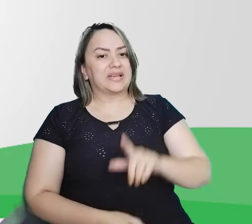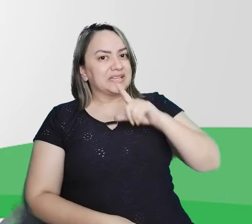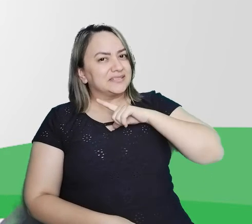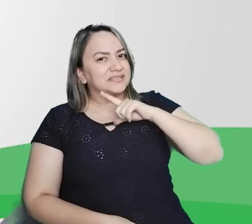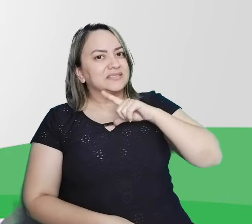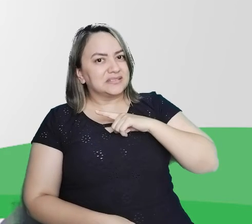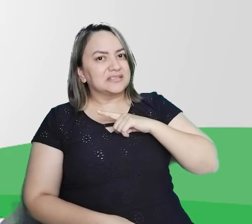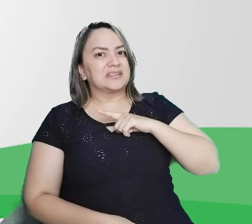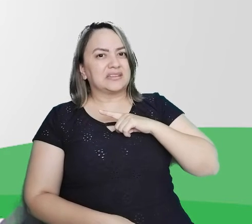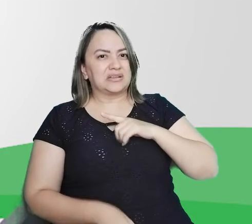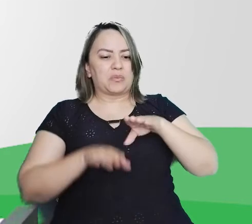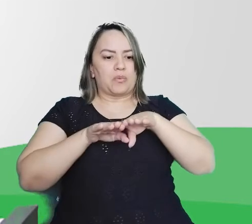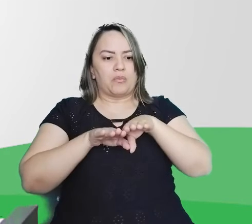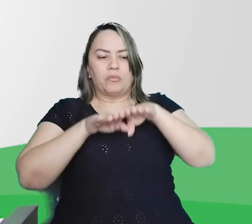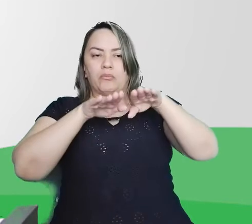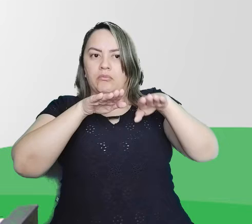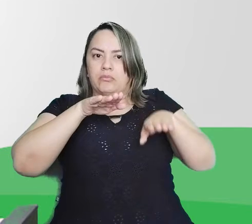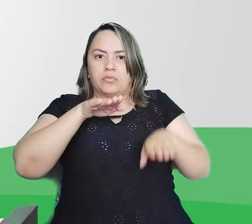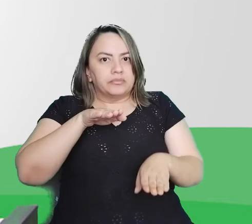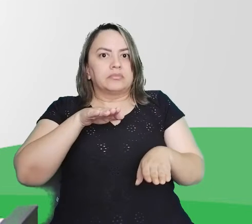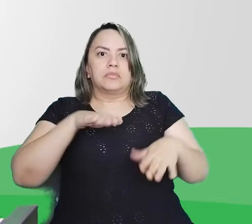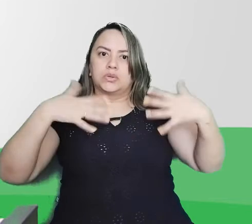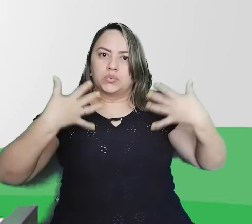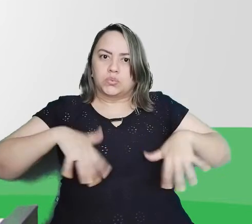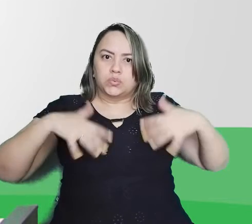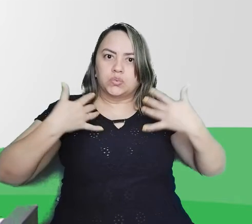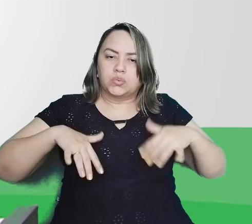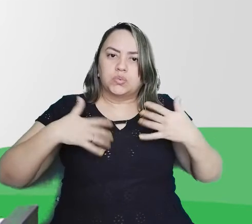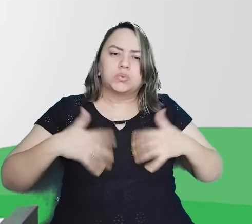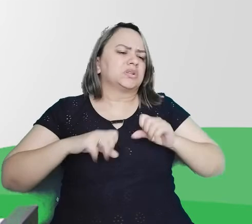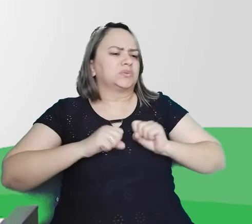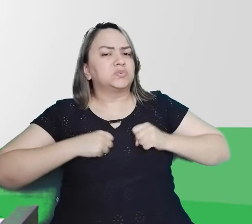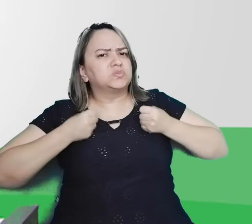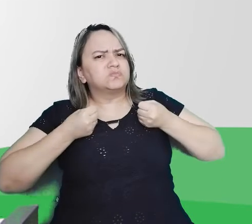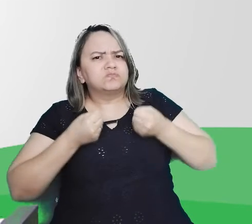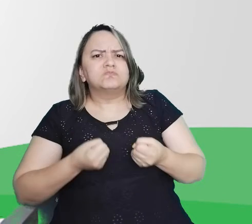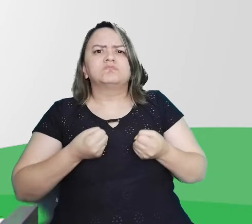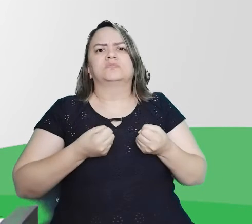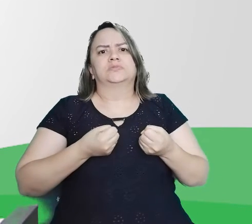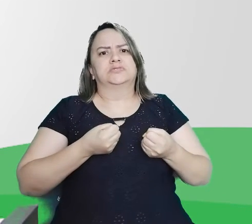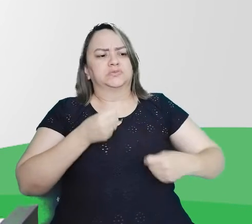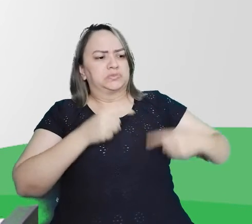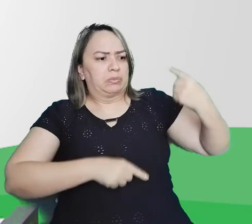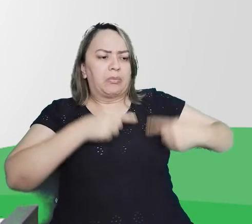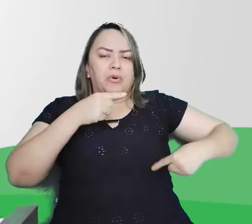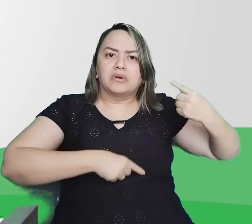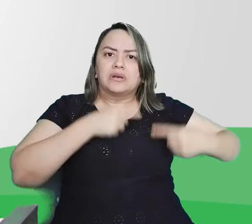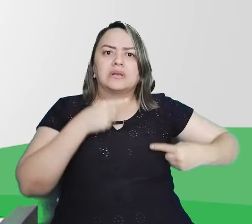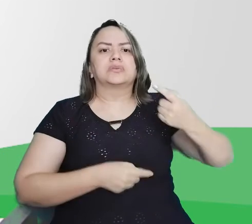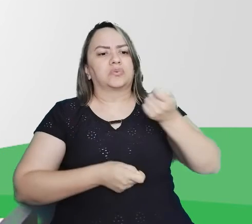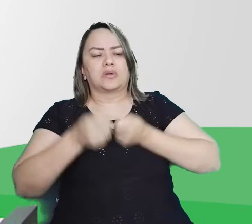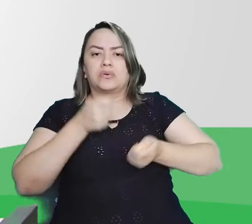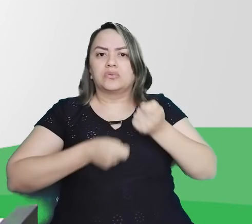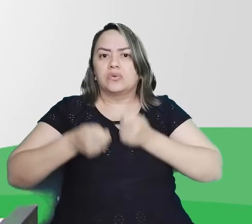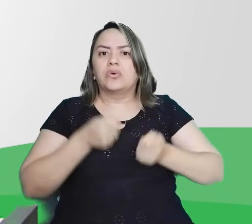tão profundas e que demandaram inúmeros esforços políticos, econômicos e